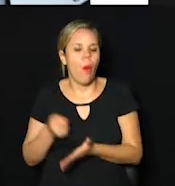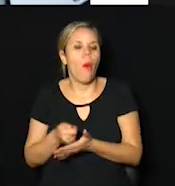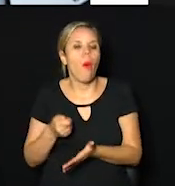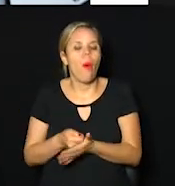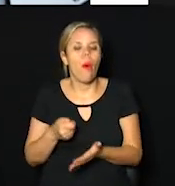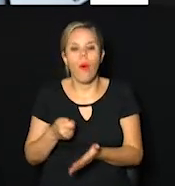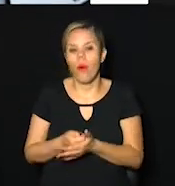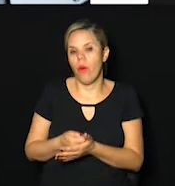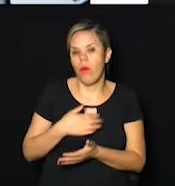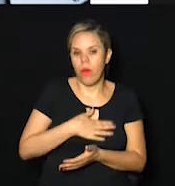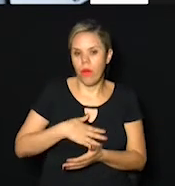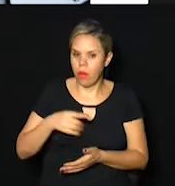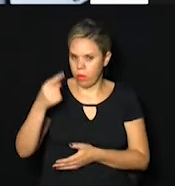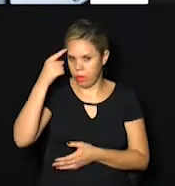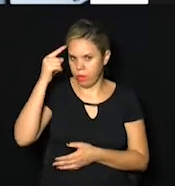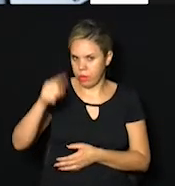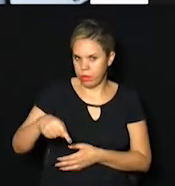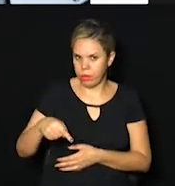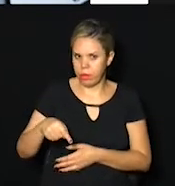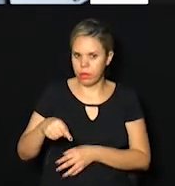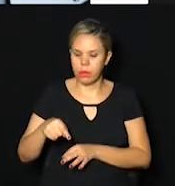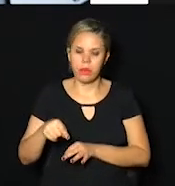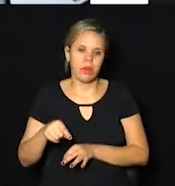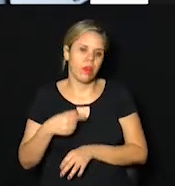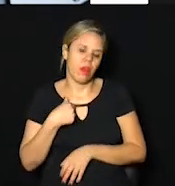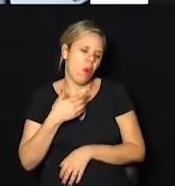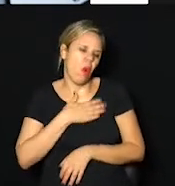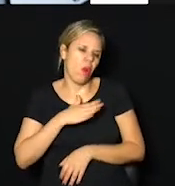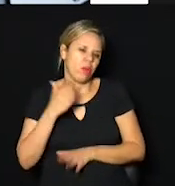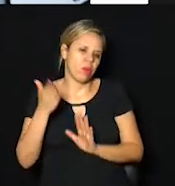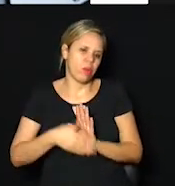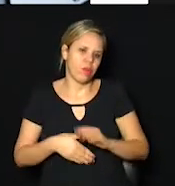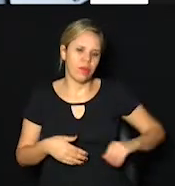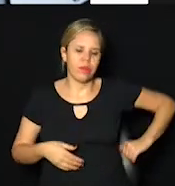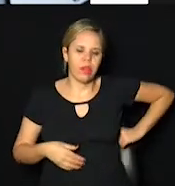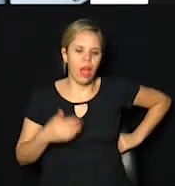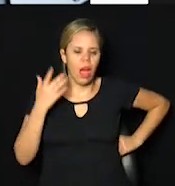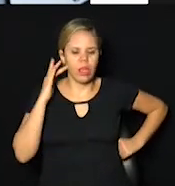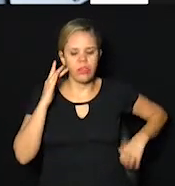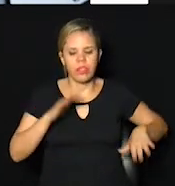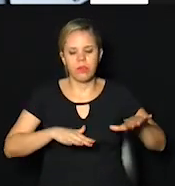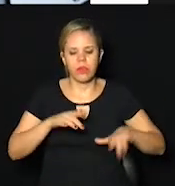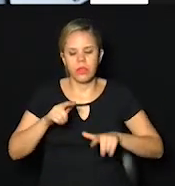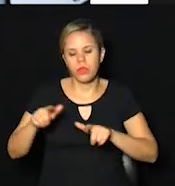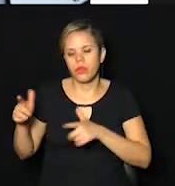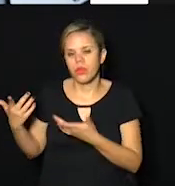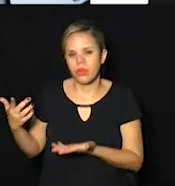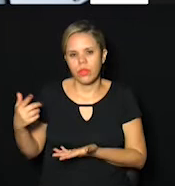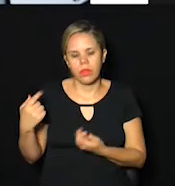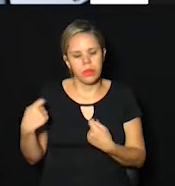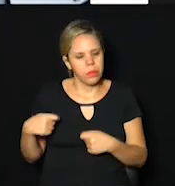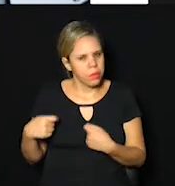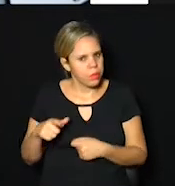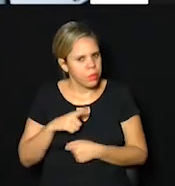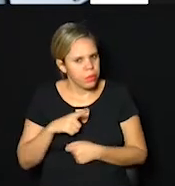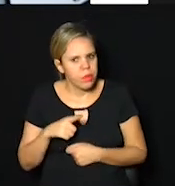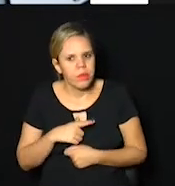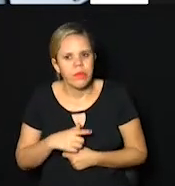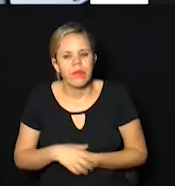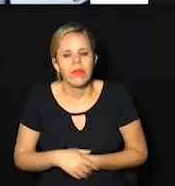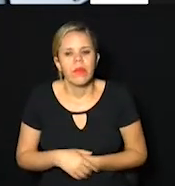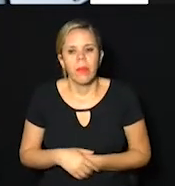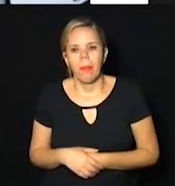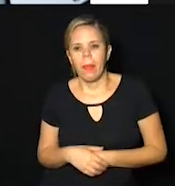eu gosto muito da ideia de formação. Não gosto de prova. Eu acho que tem ambientes em que é necessário que a gente tenha